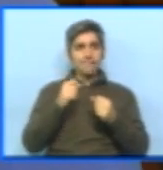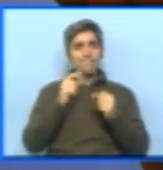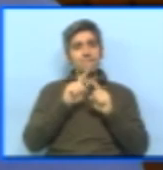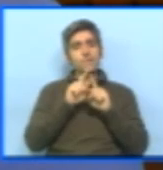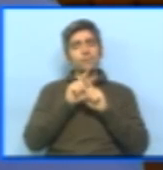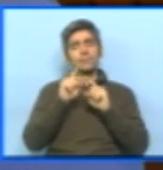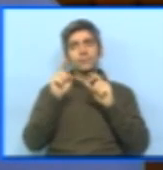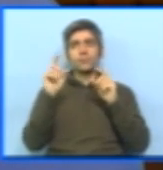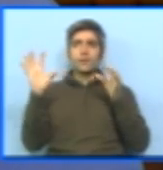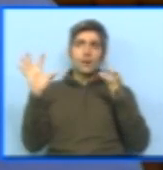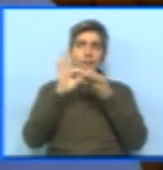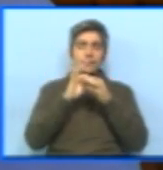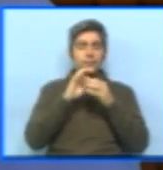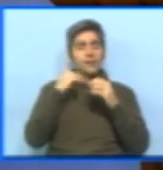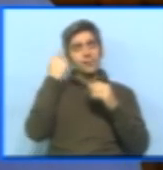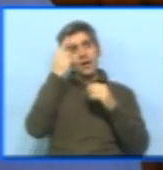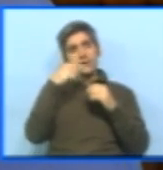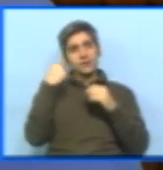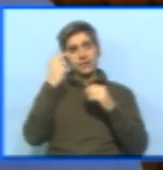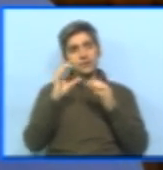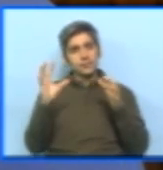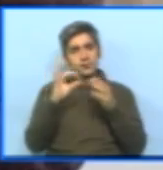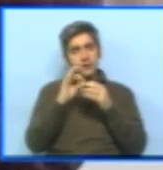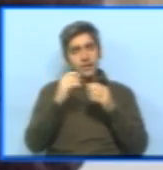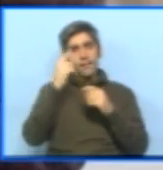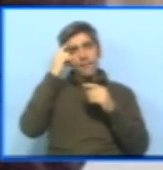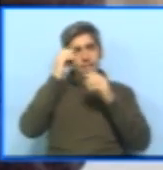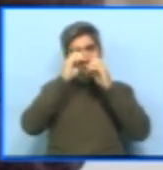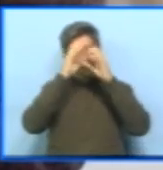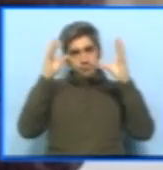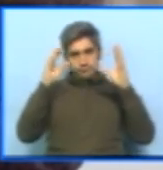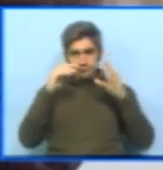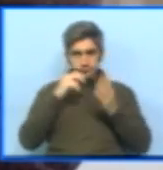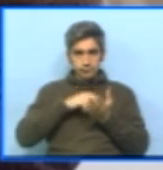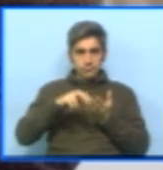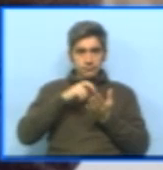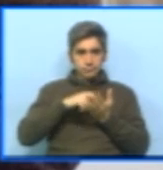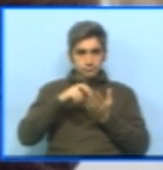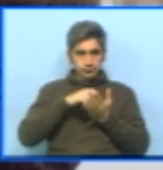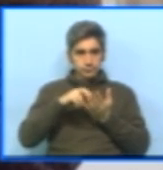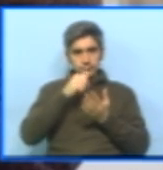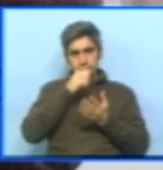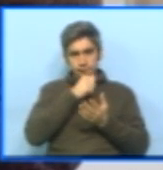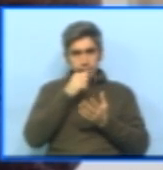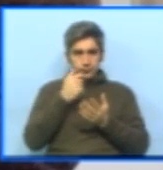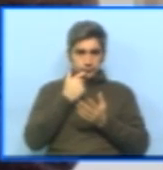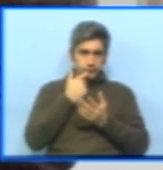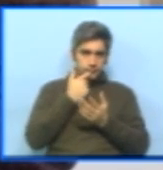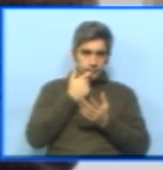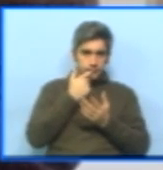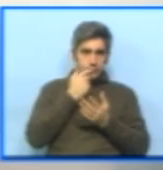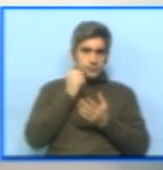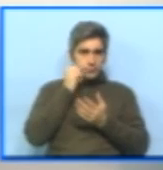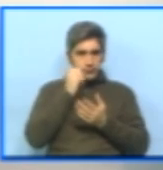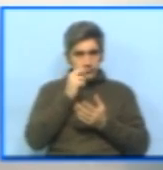imagens que apenas ajudam o romeiro a configurar a sua caminhada, muitas vezes de grande sofrimento, de grande dor